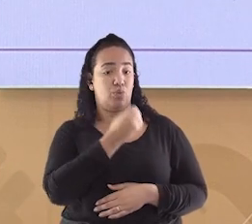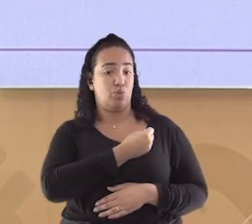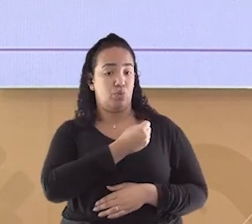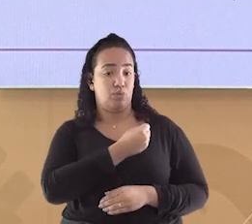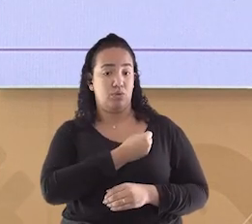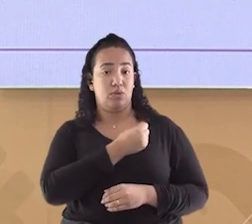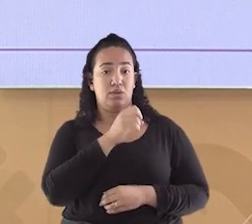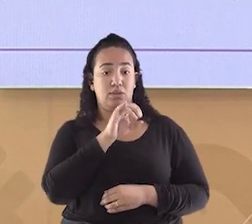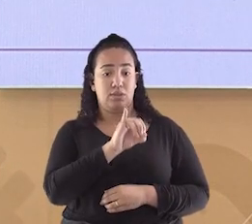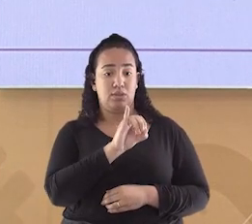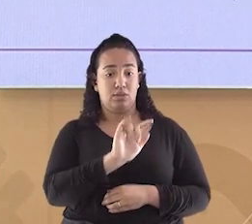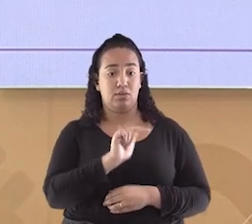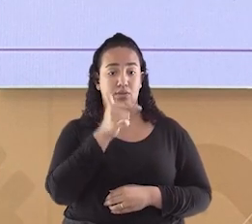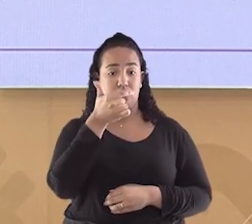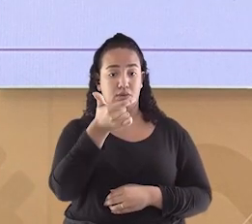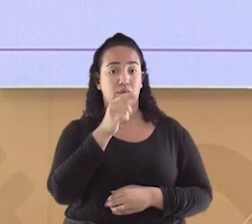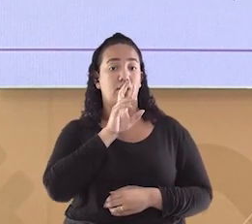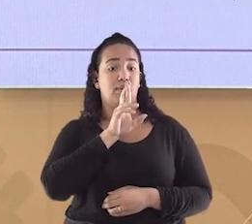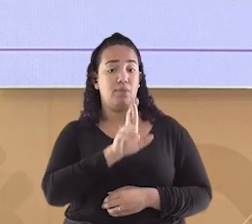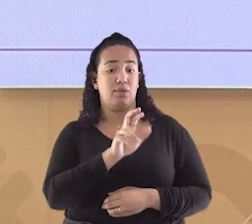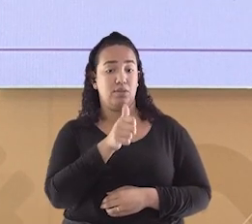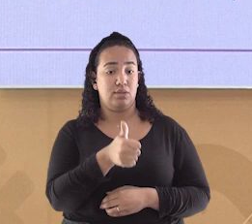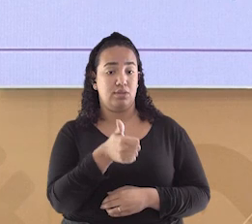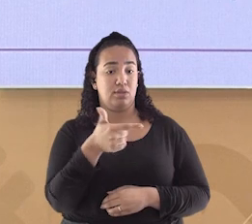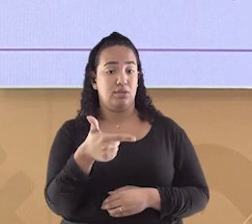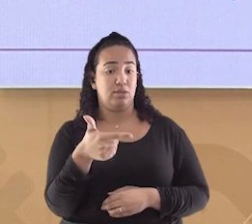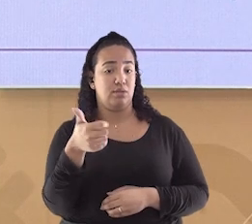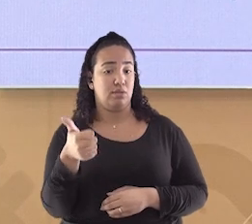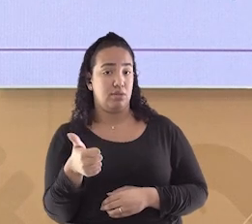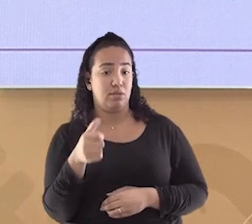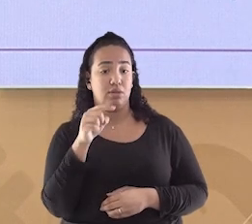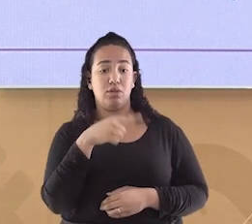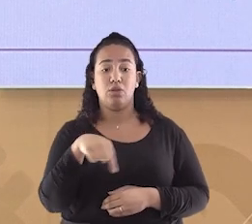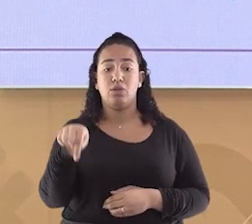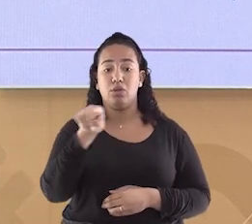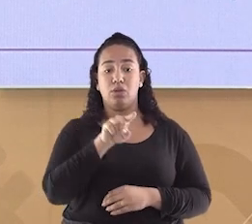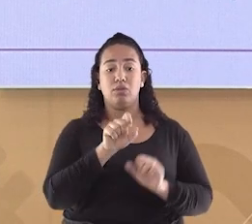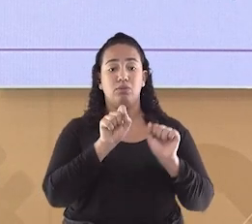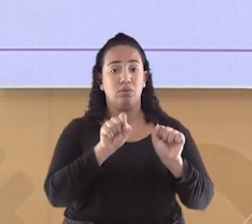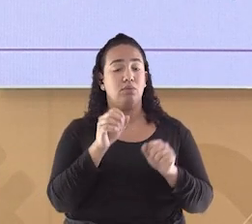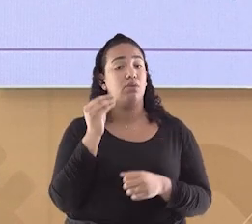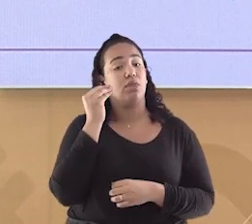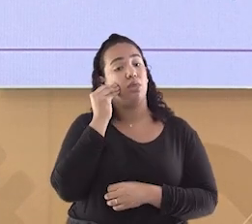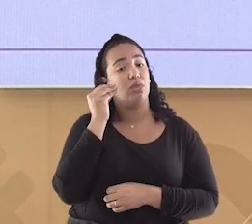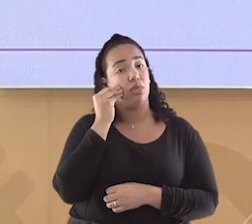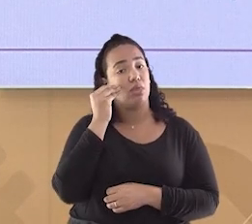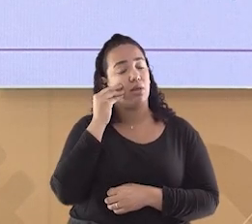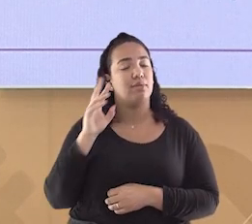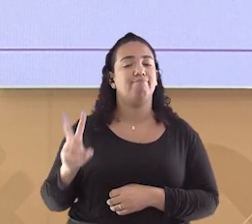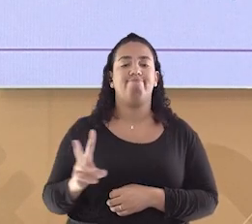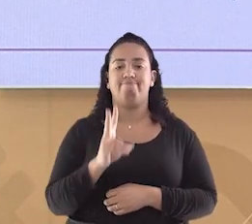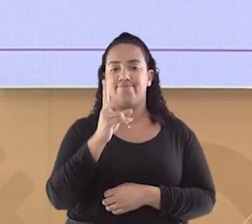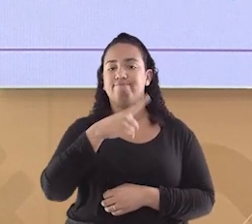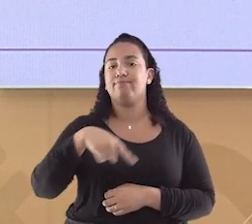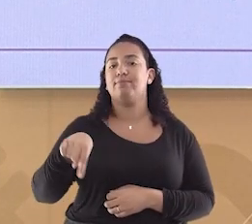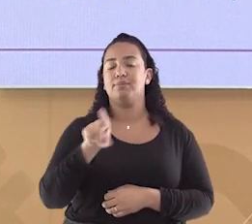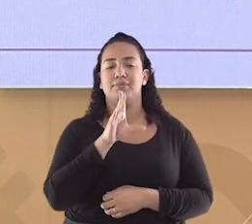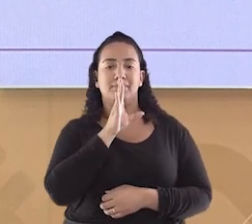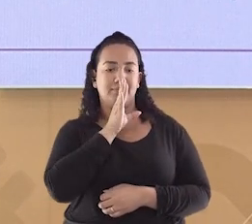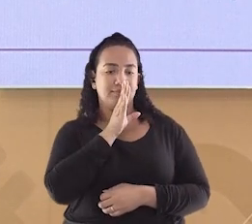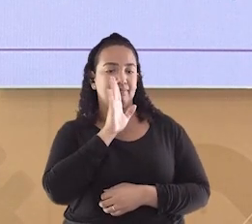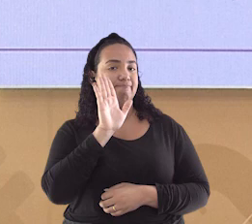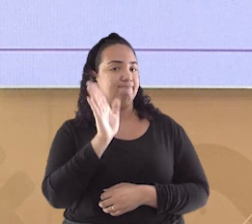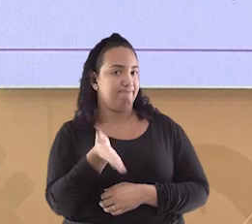a 2, resulta em 121, podemos ir fazendo tentativas com valores que já